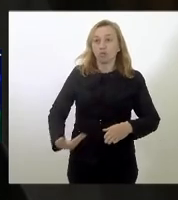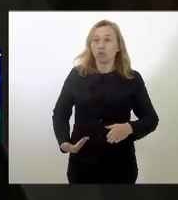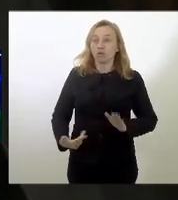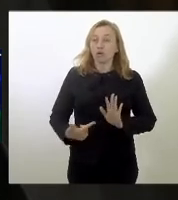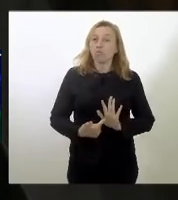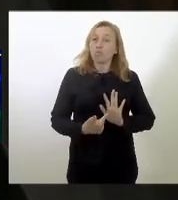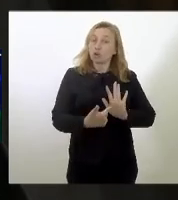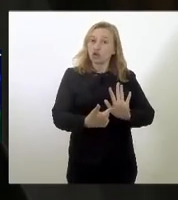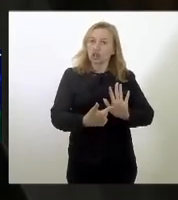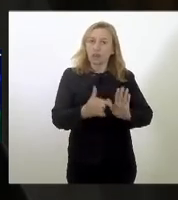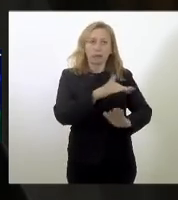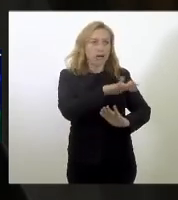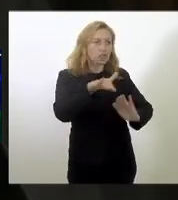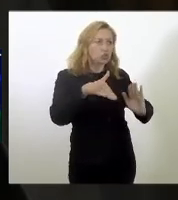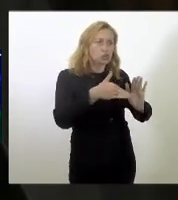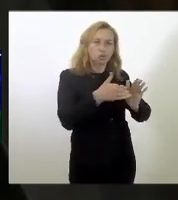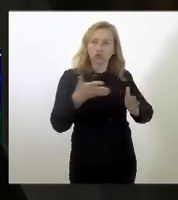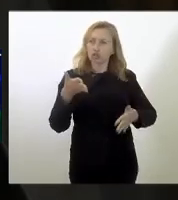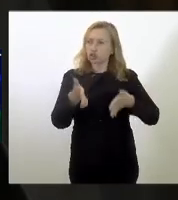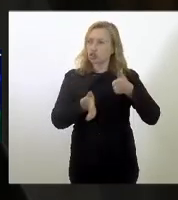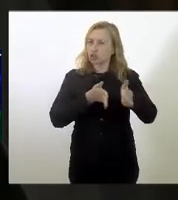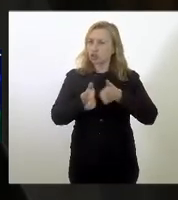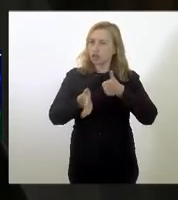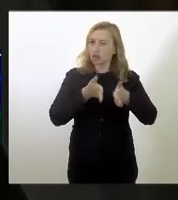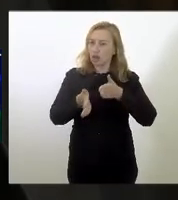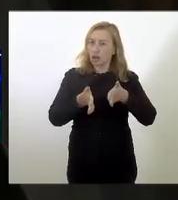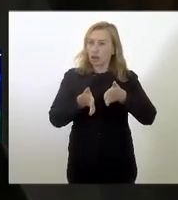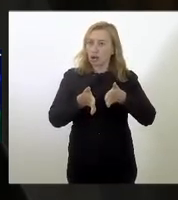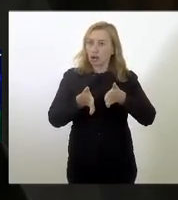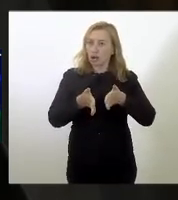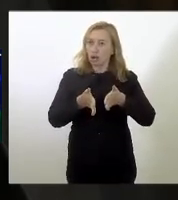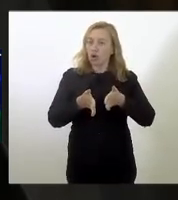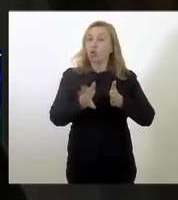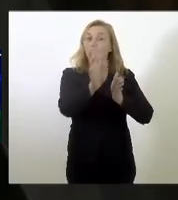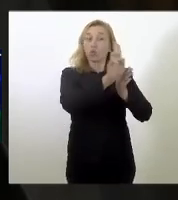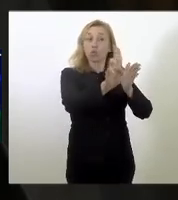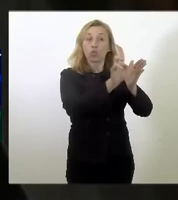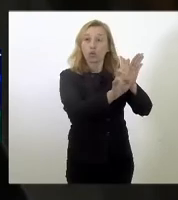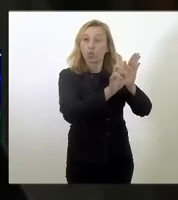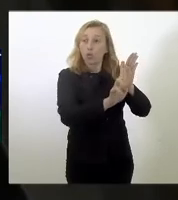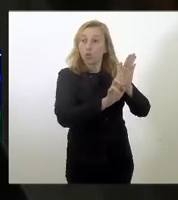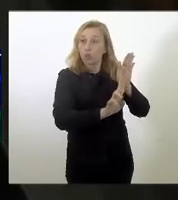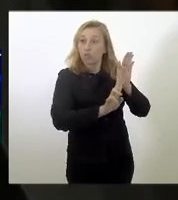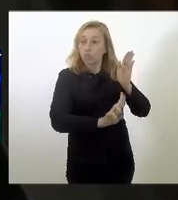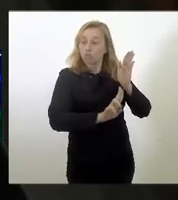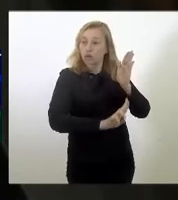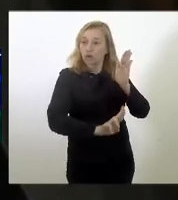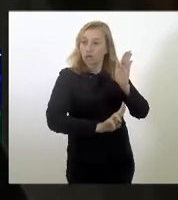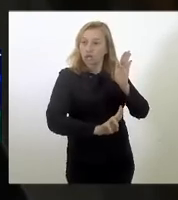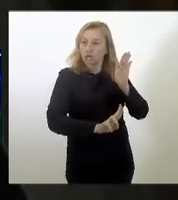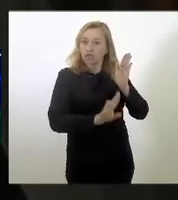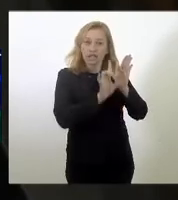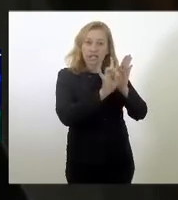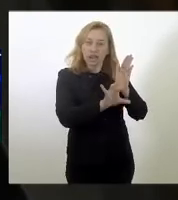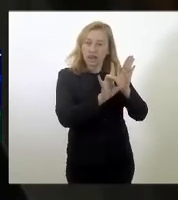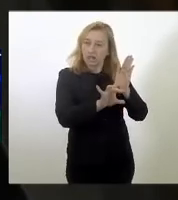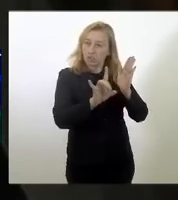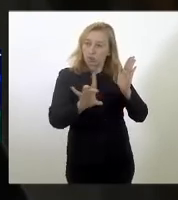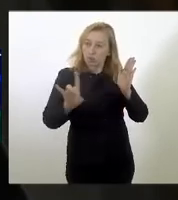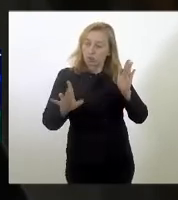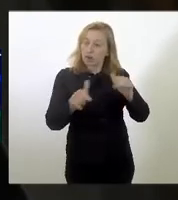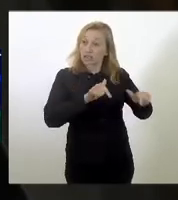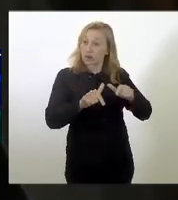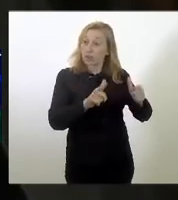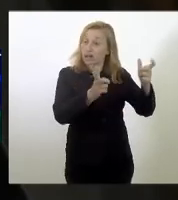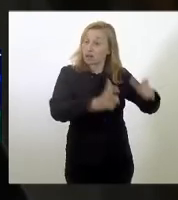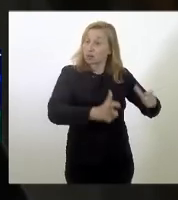deixar exposto para a população os funcionários que estão de plantão naquele momento, presidente. E eu não encontrei isso na unidade de pronto atendimento